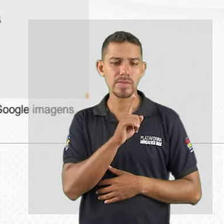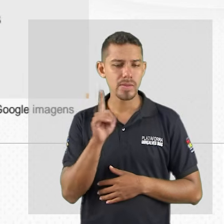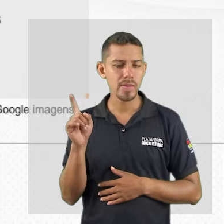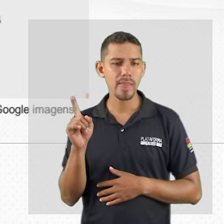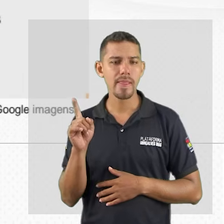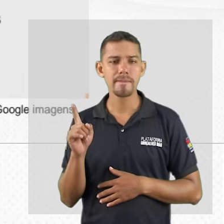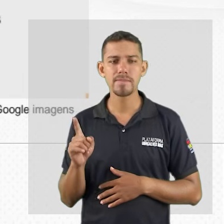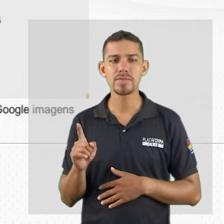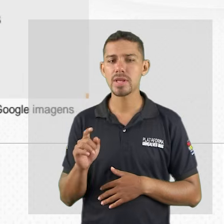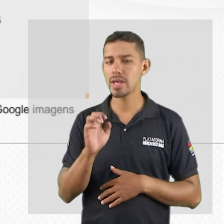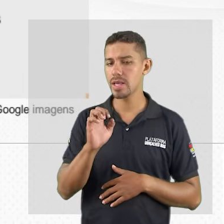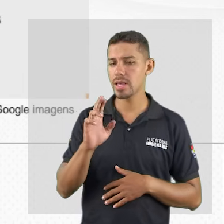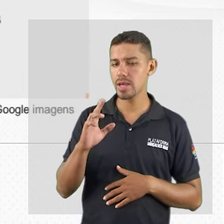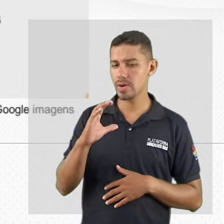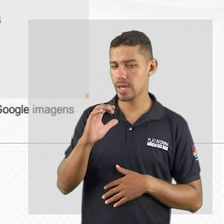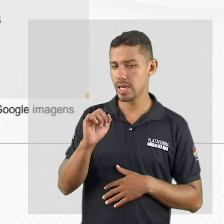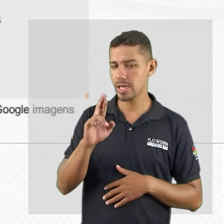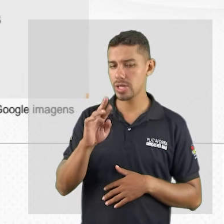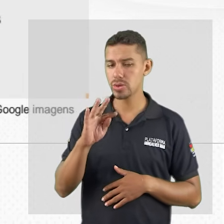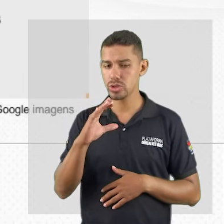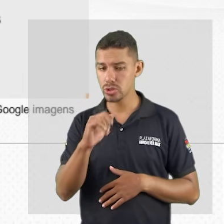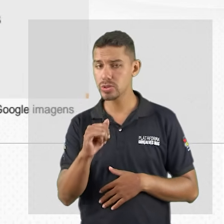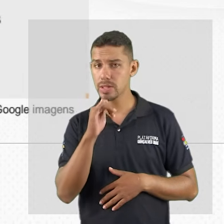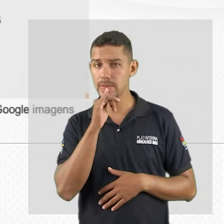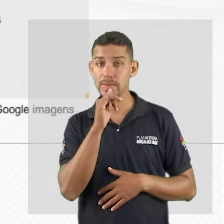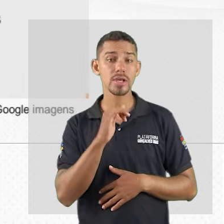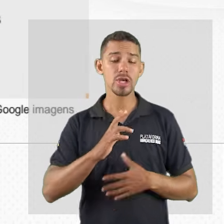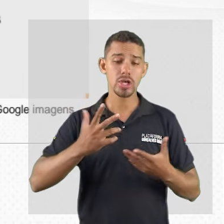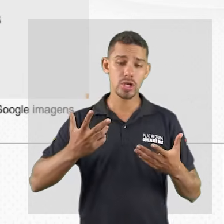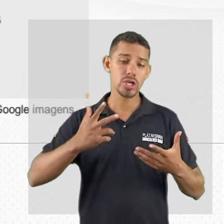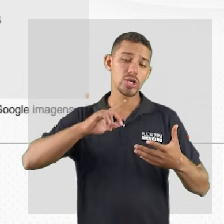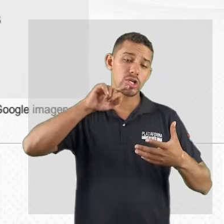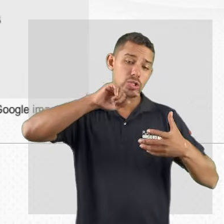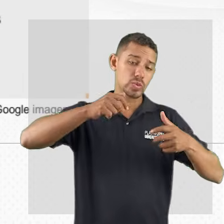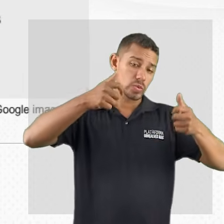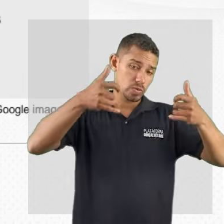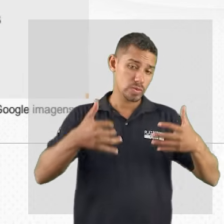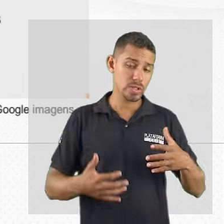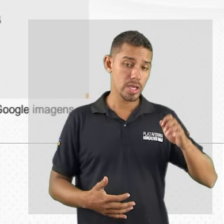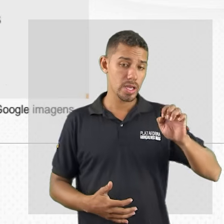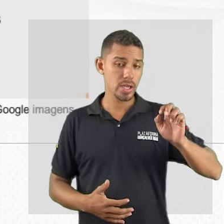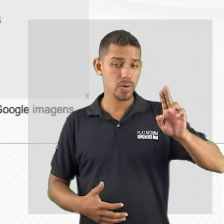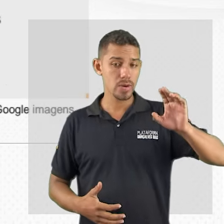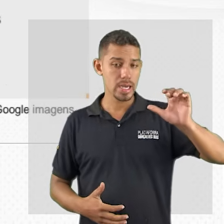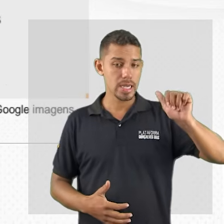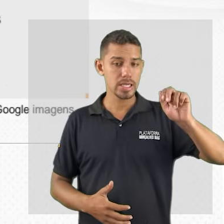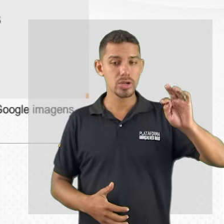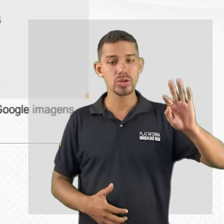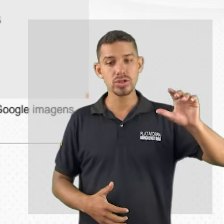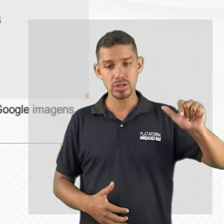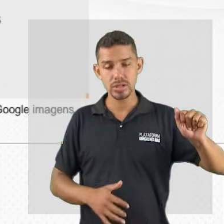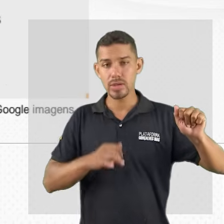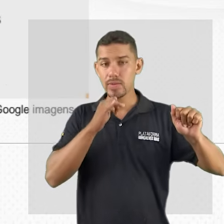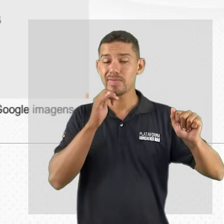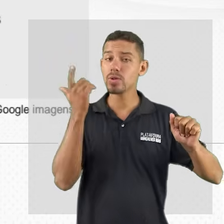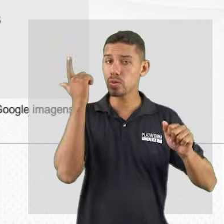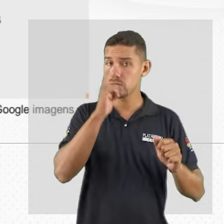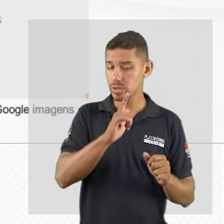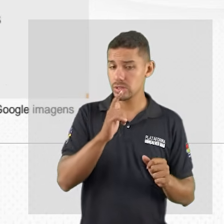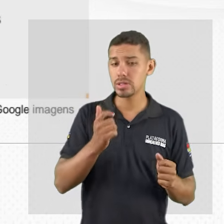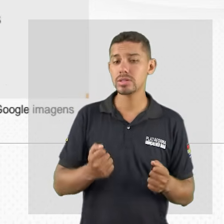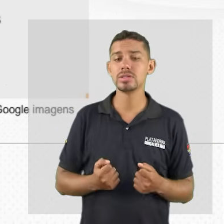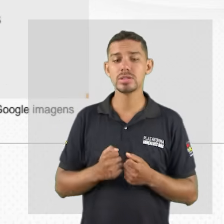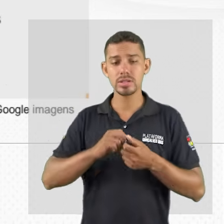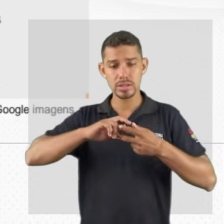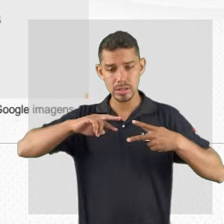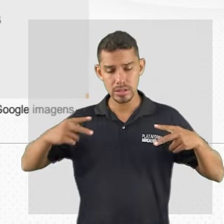falando de células eucarióticas, tá? A gente está falando de núcleo celular, então a gente está falando de células eucarióticas. Para que a célula consiga se